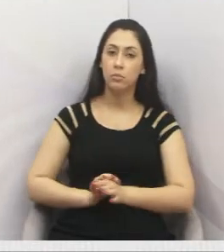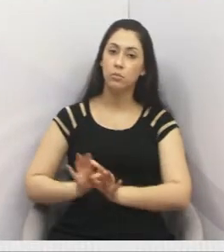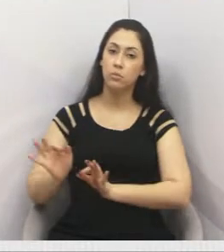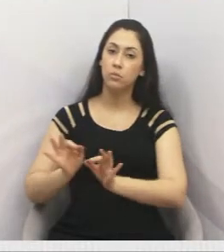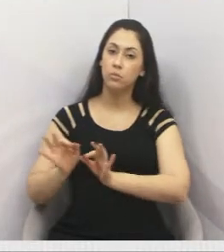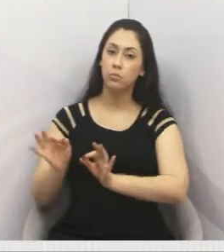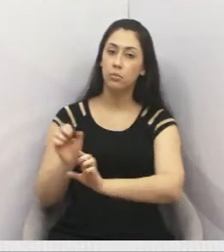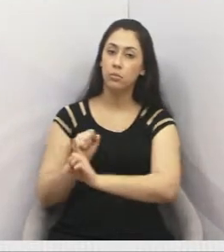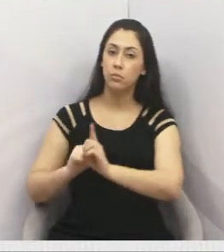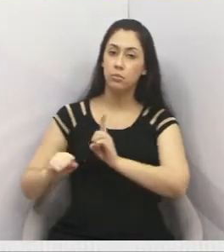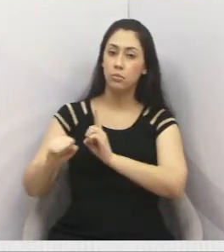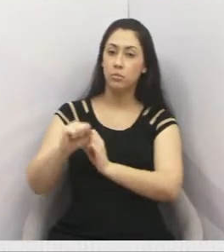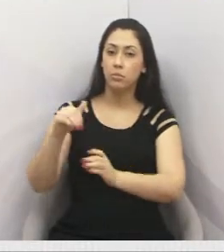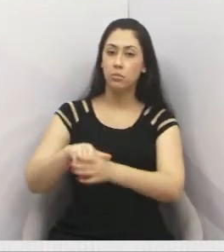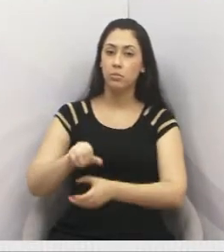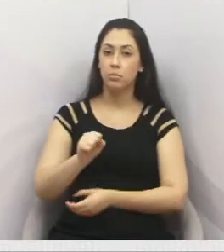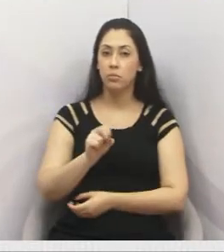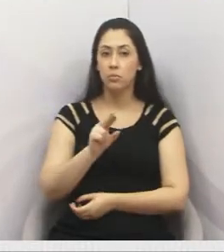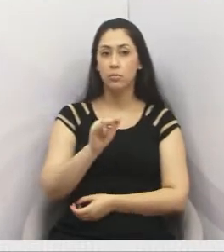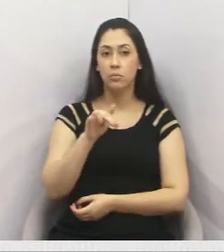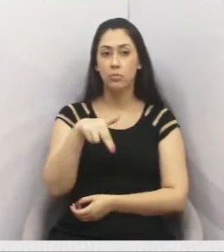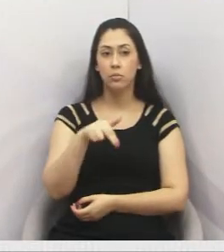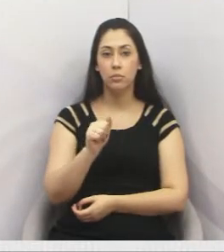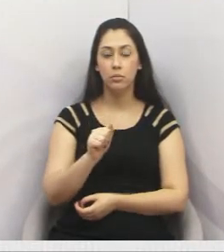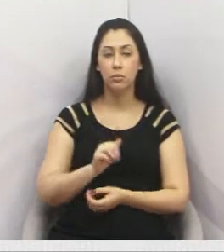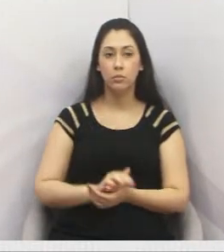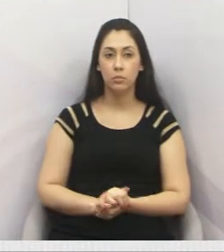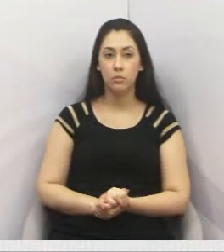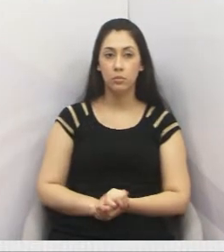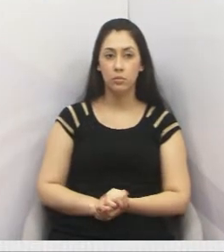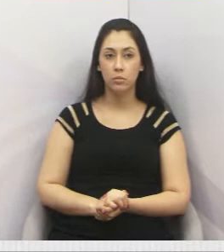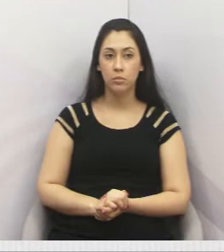Organização da Sociedade Civil, Suinã, Instituto Socioambiental.